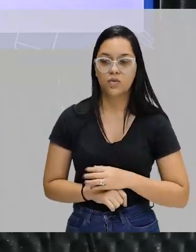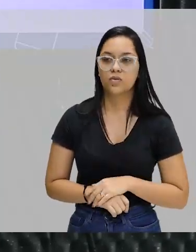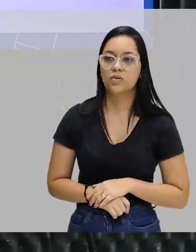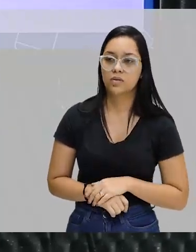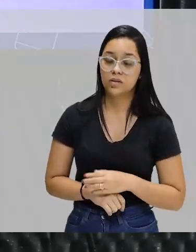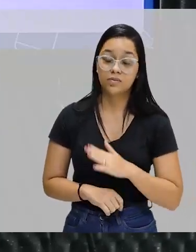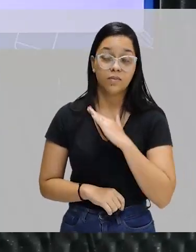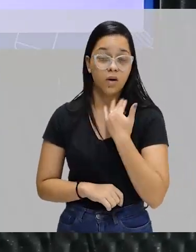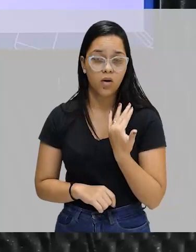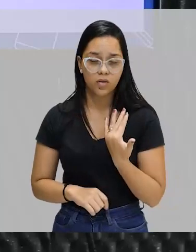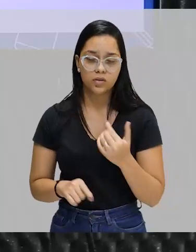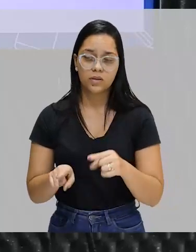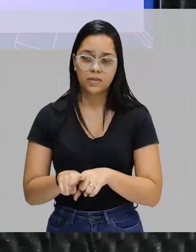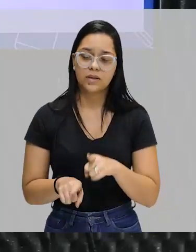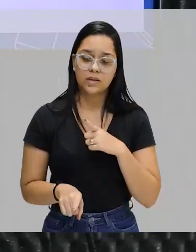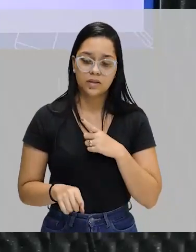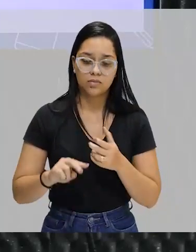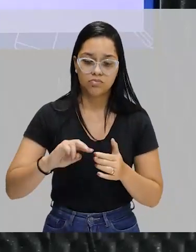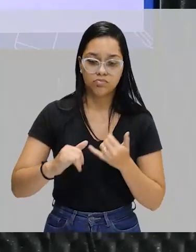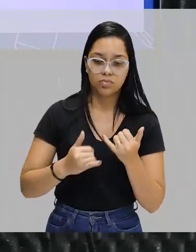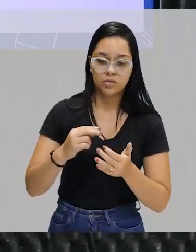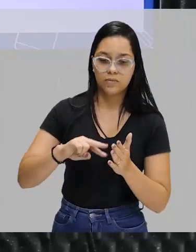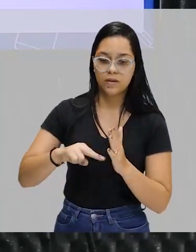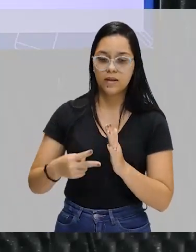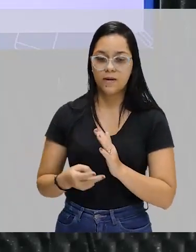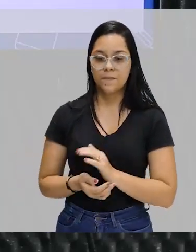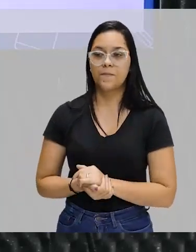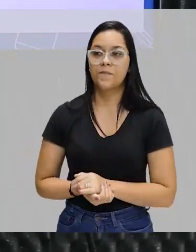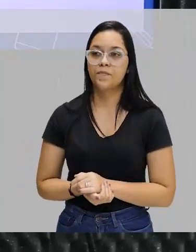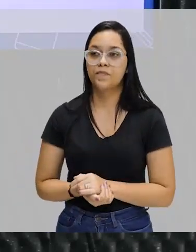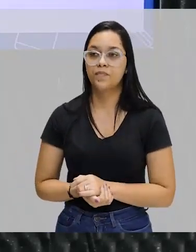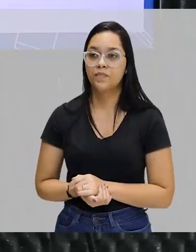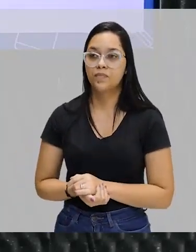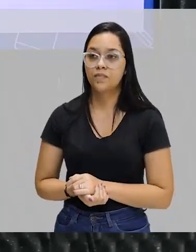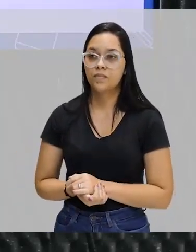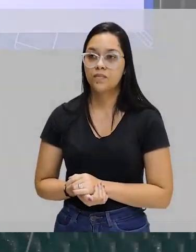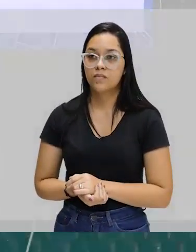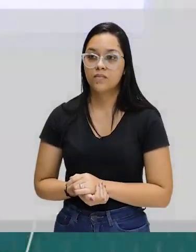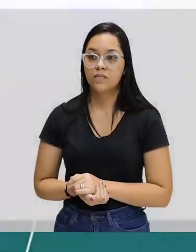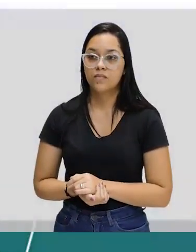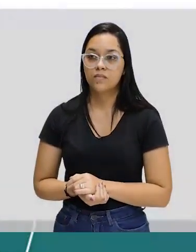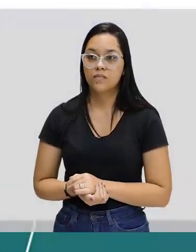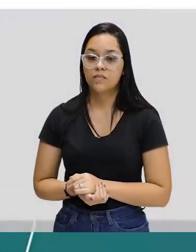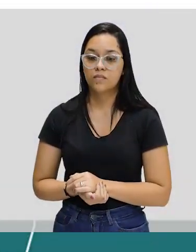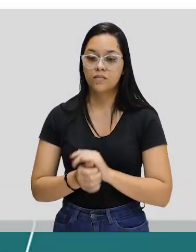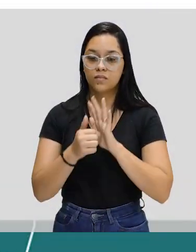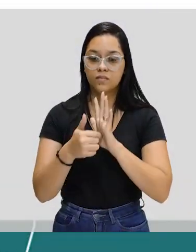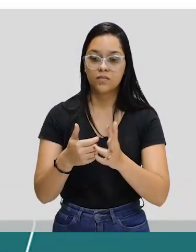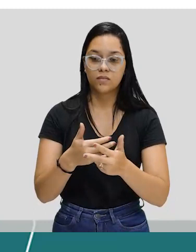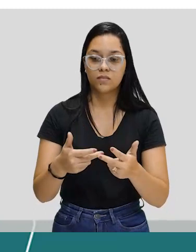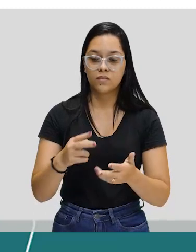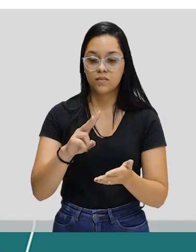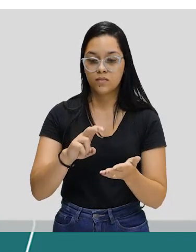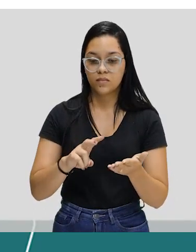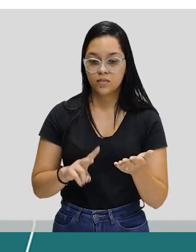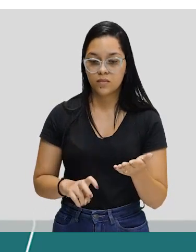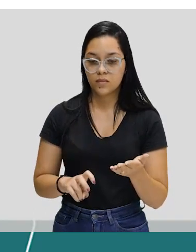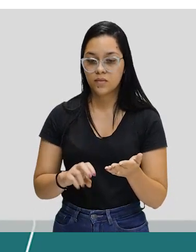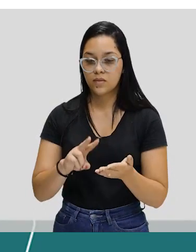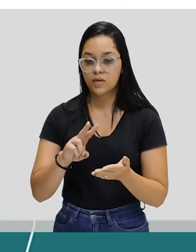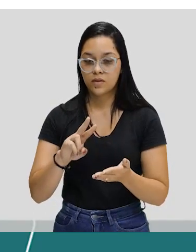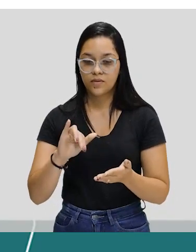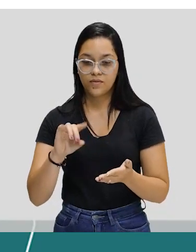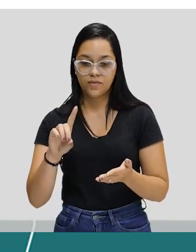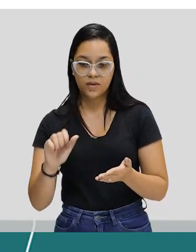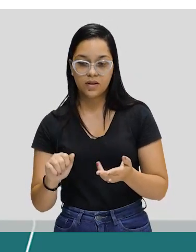tem um joguinho de palavras aí. Então vamos ver. No poema aparecem os vocábulos vida